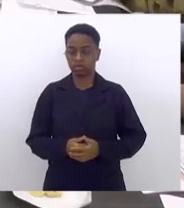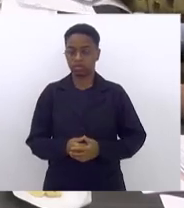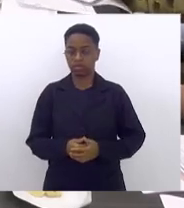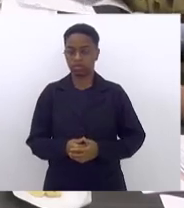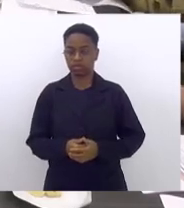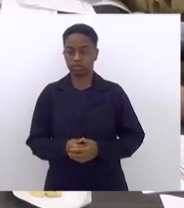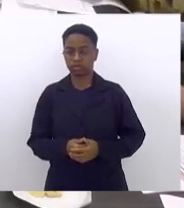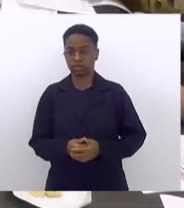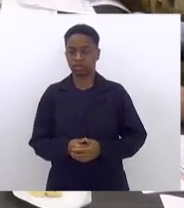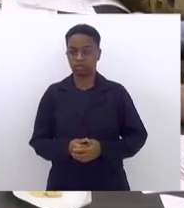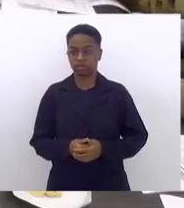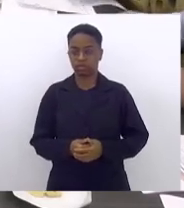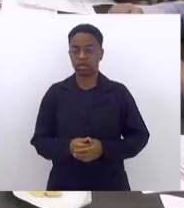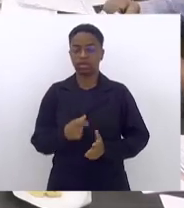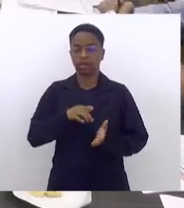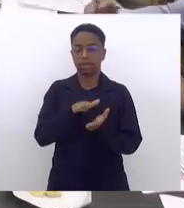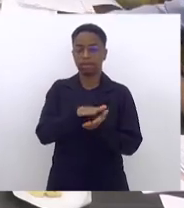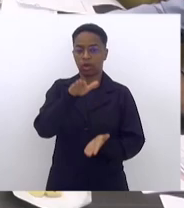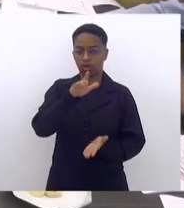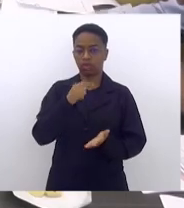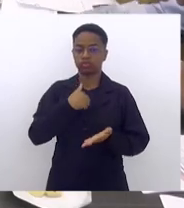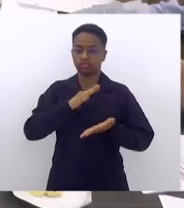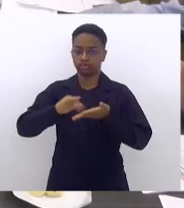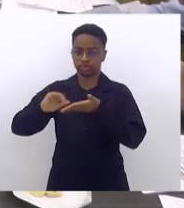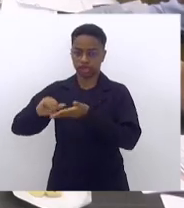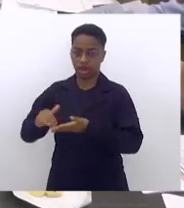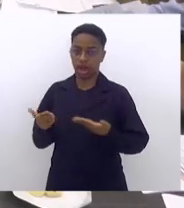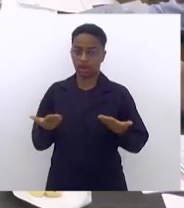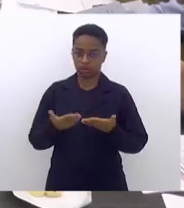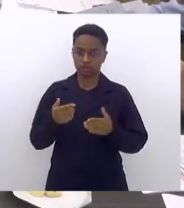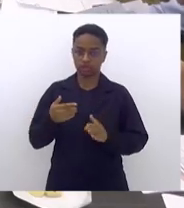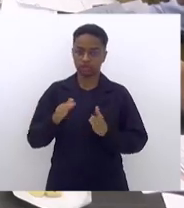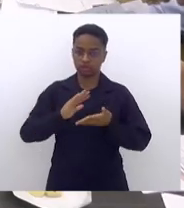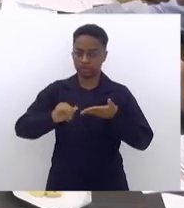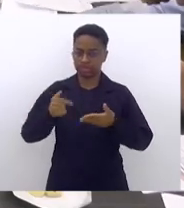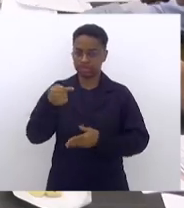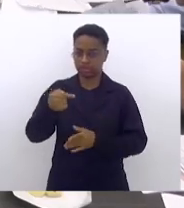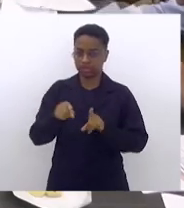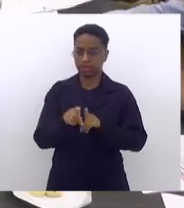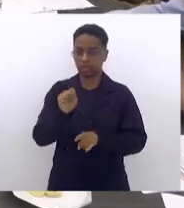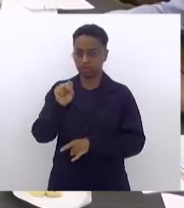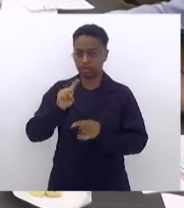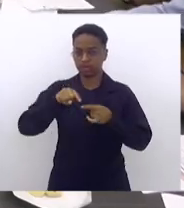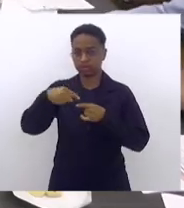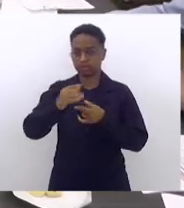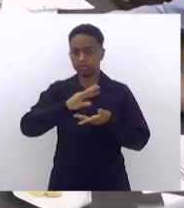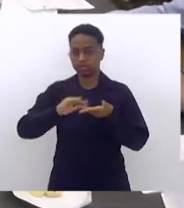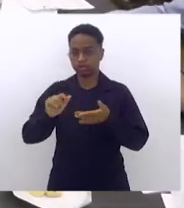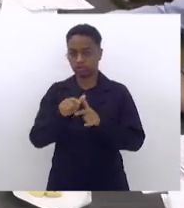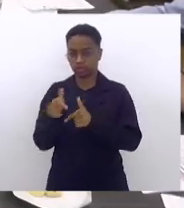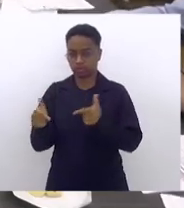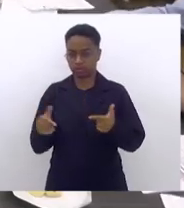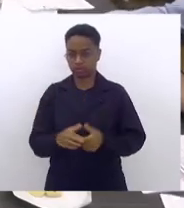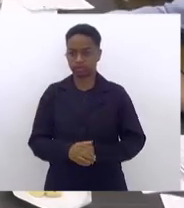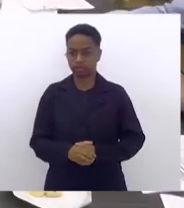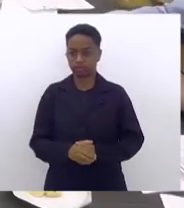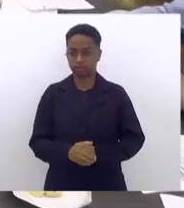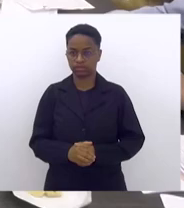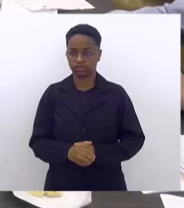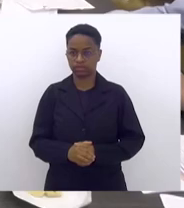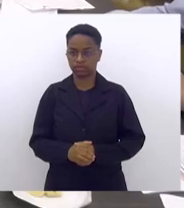Vou tirar nos blocos. A gente está nesses blocos aqui. Estão retirados por hora os 7 e 8, que são de relatoria dele. Presidente. Pois não, deputado Guilherme de